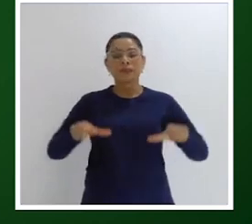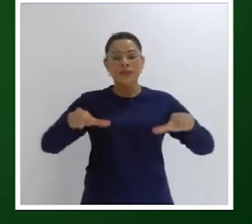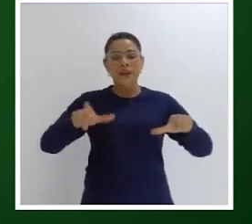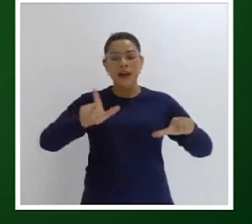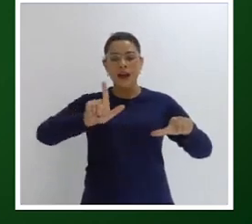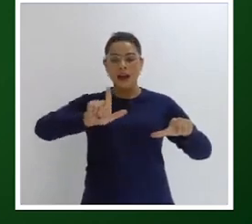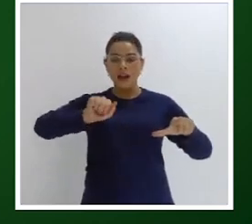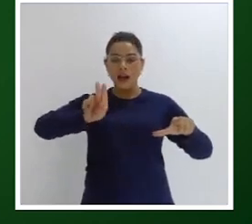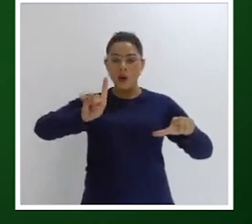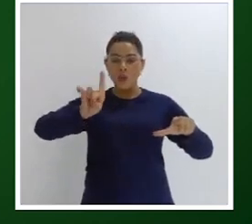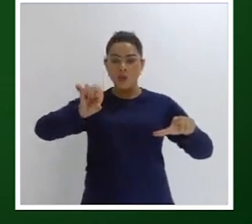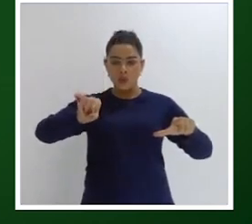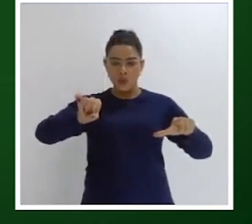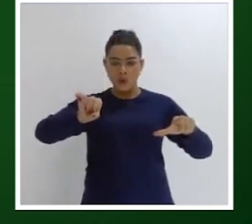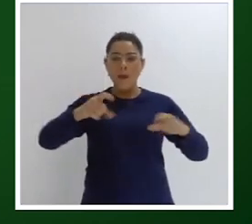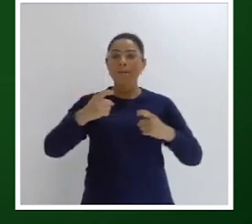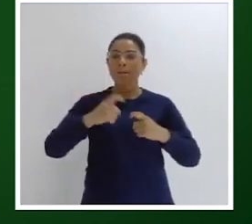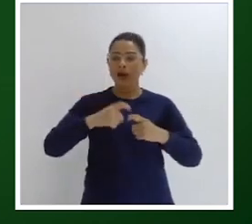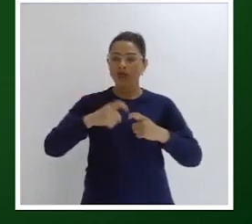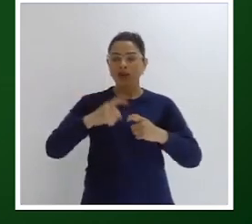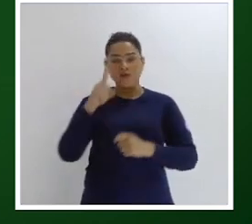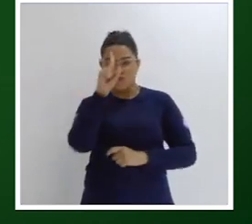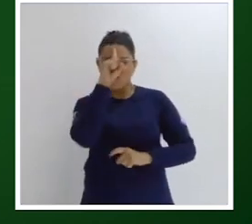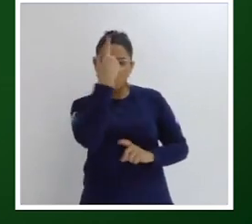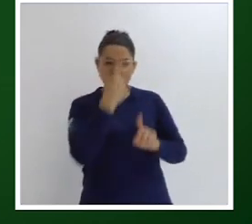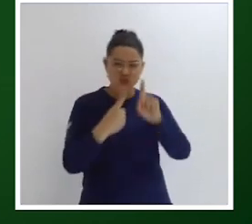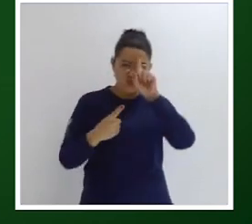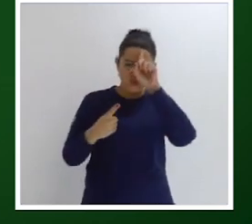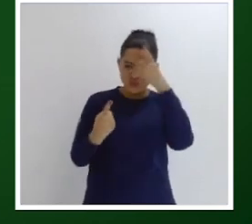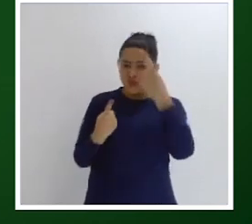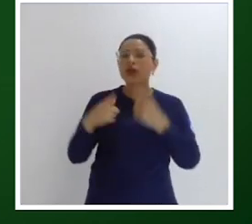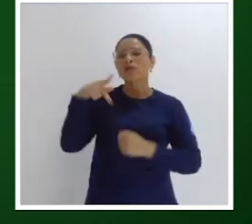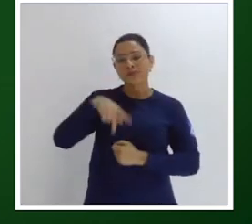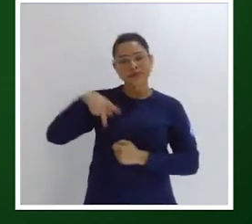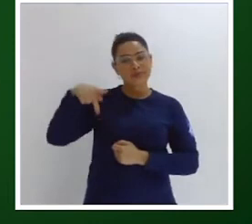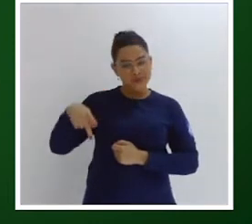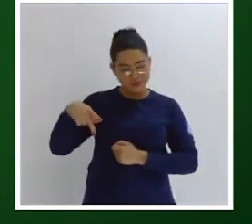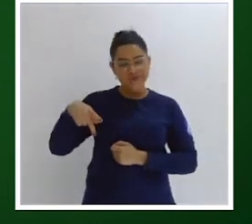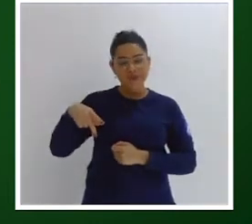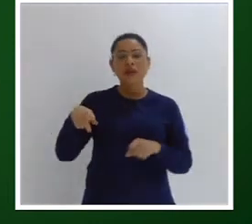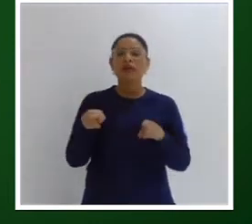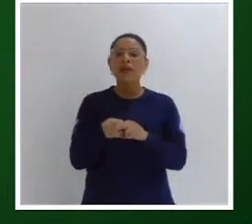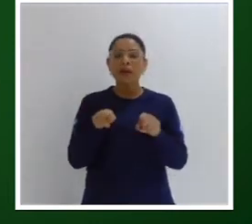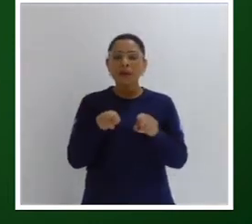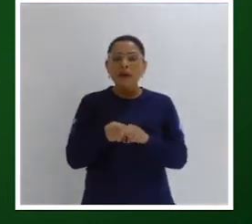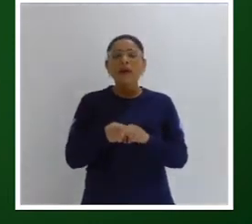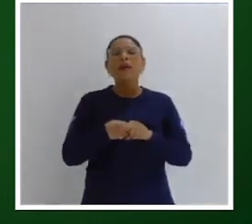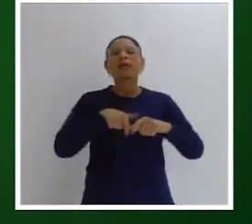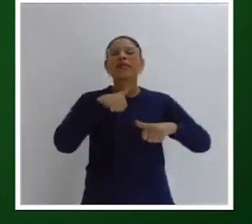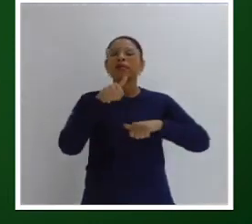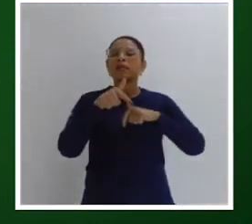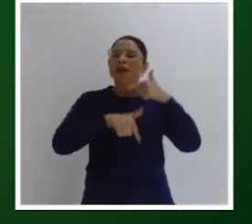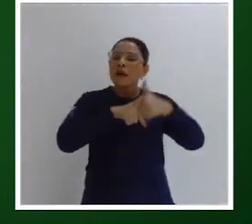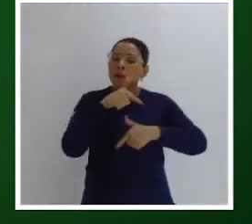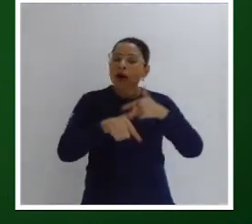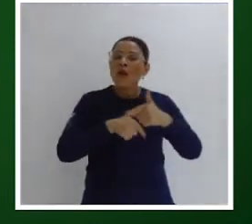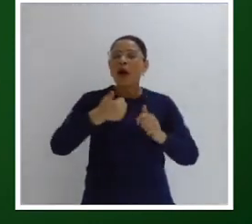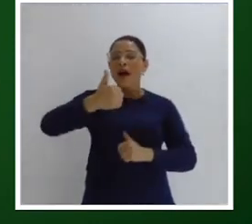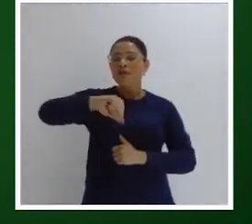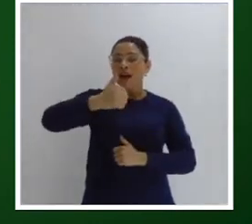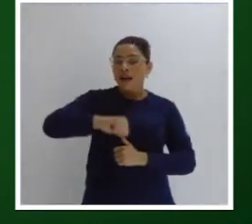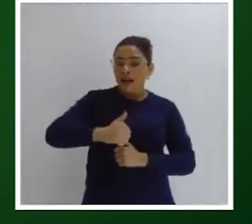né porque era uma dúvida muito grande dos nossos professores trabalhou a questão da avaliação diagnóstica